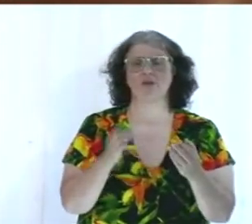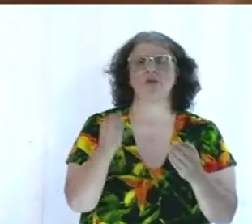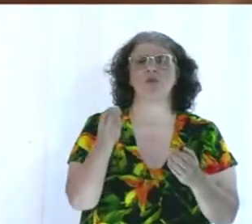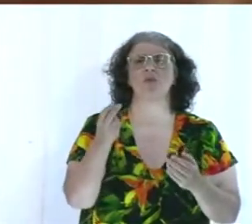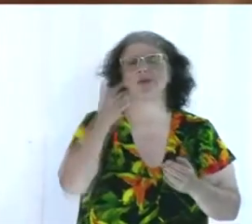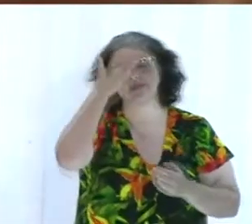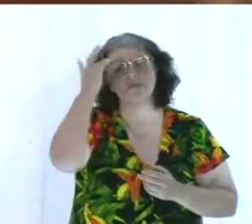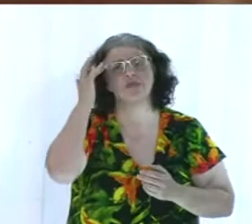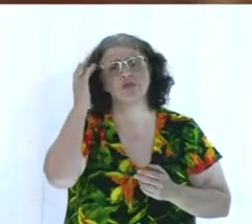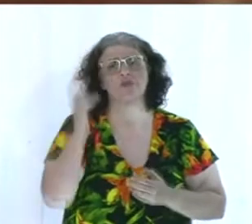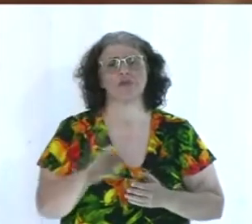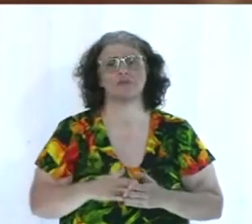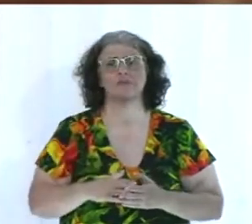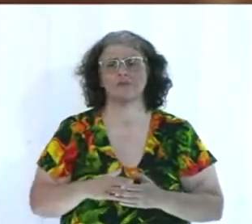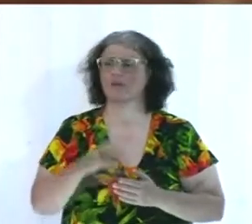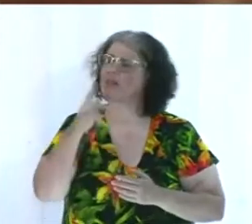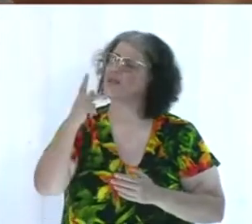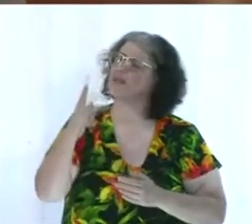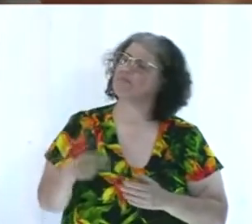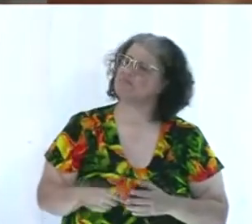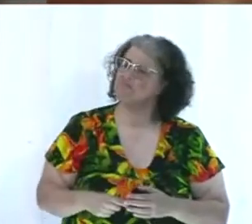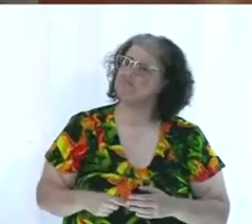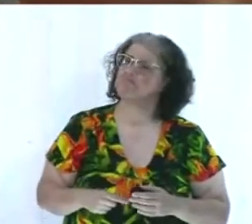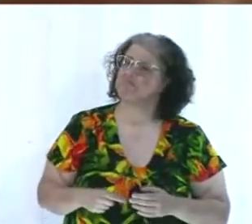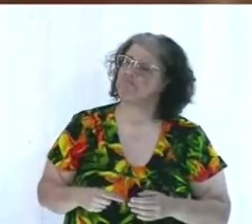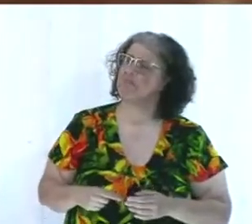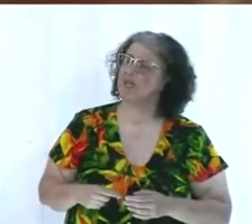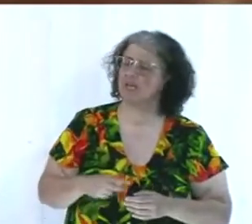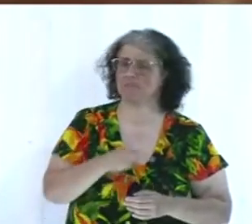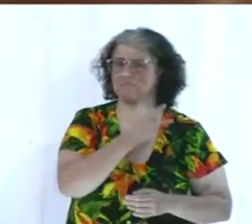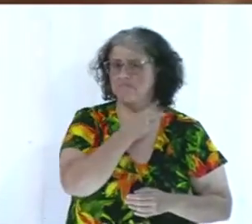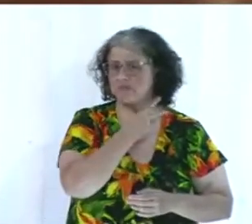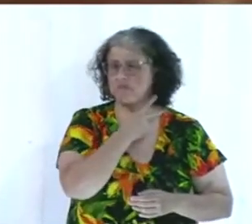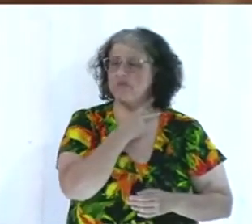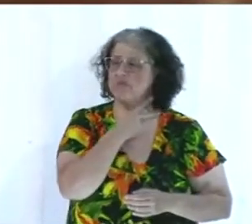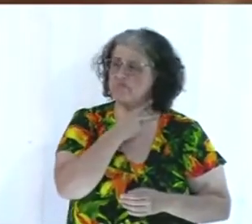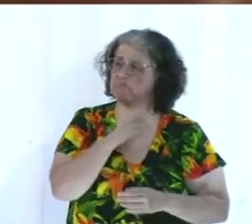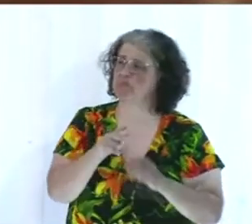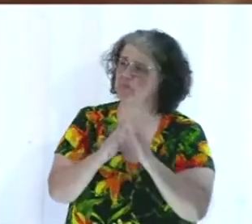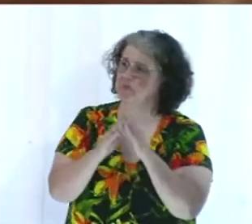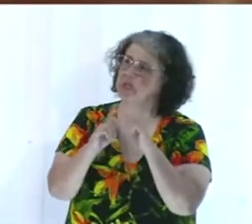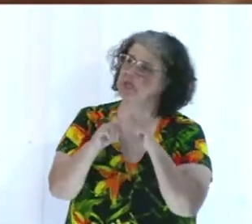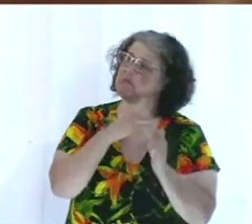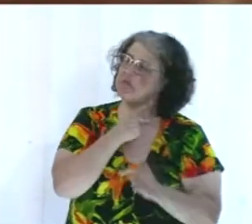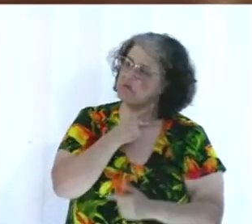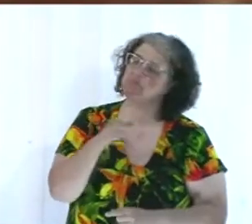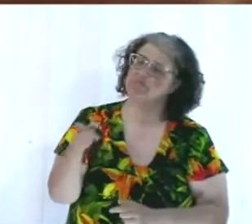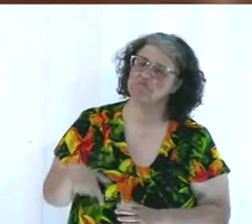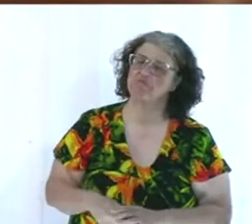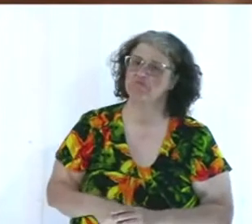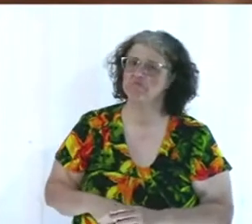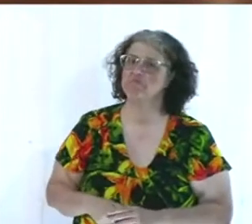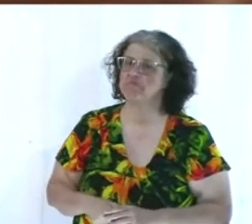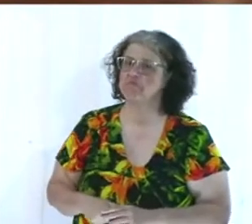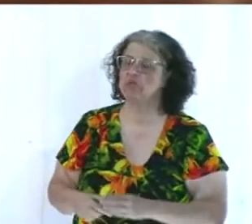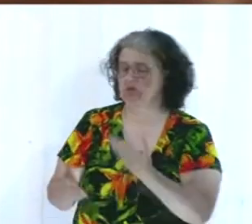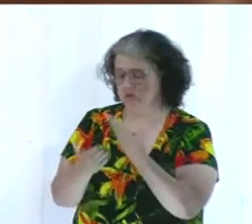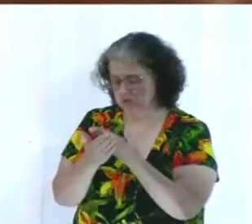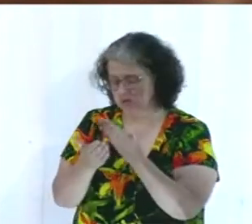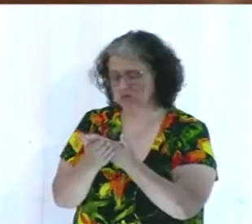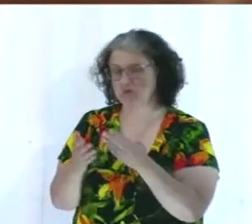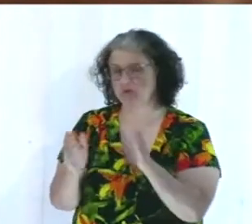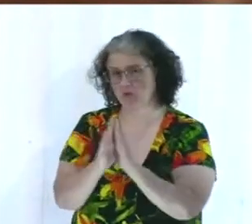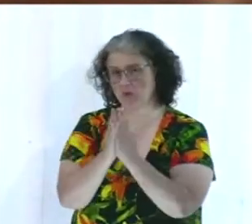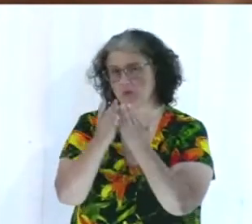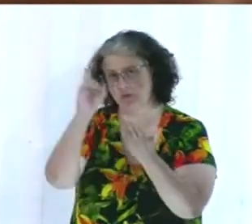eu admiro os presbiterianos, como eles estudam a palavra, são zelosos da palavra. E eu louvo a Deus que nós temos